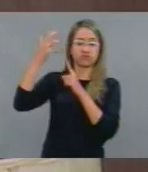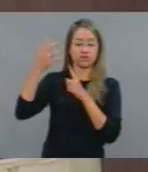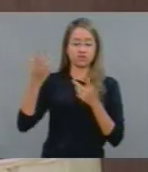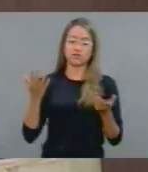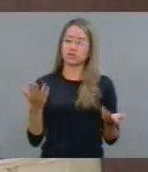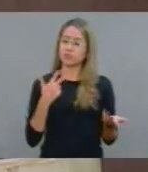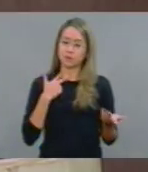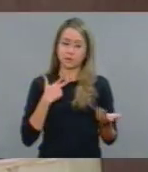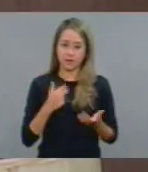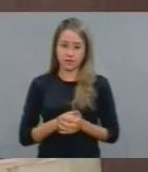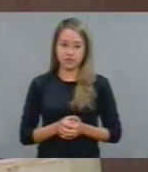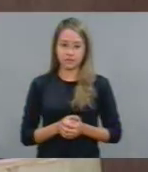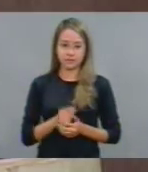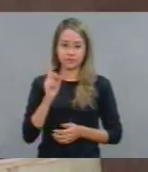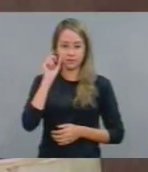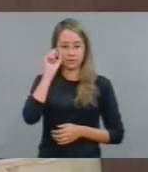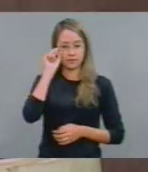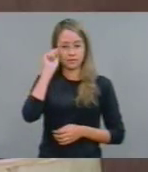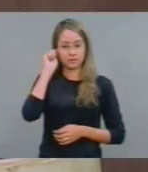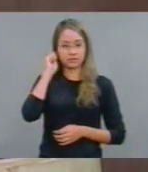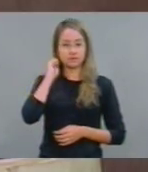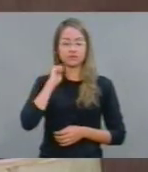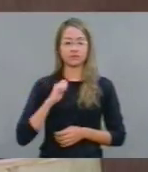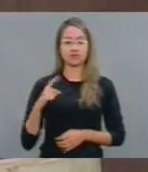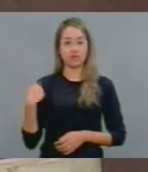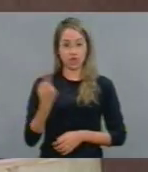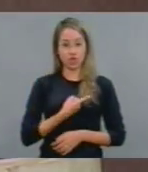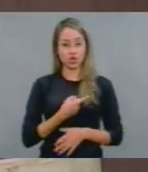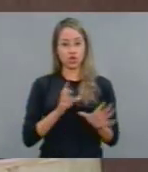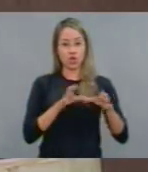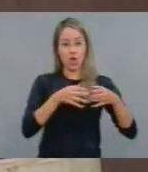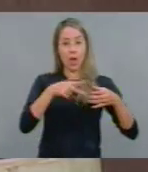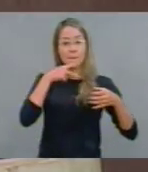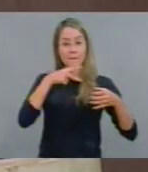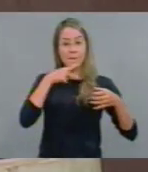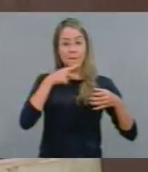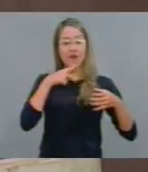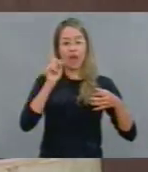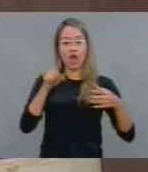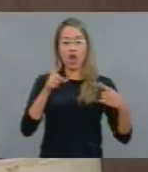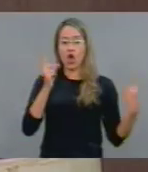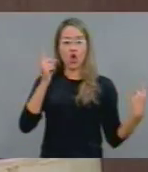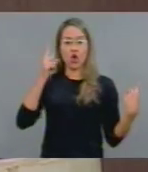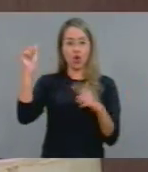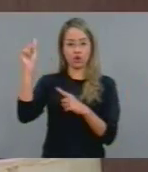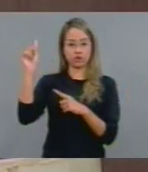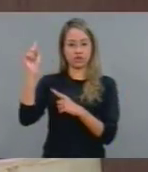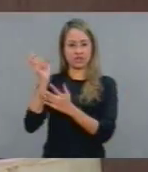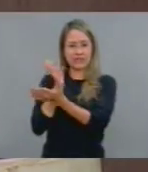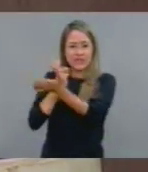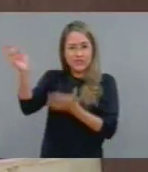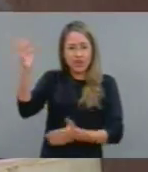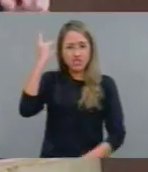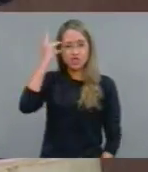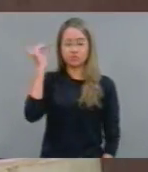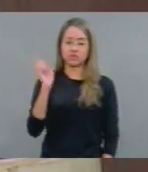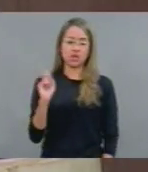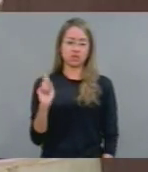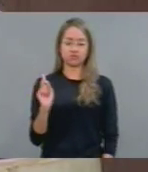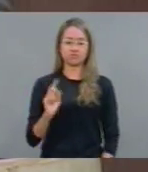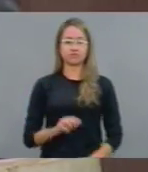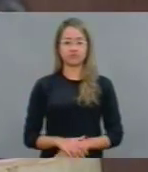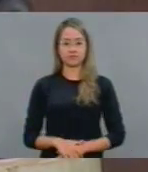Aí, mais uma vez, nosso partido é contra o impeachment. Nossos 6 deputados federais votarão contra. Renato,